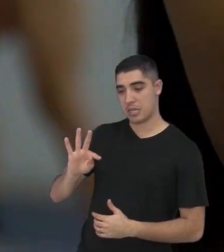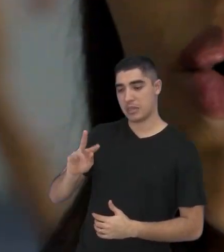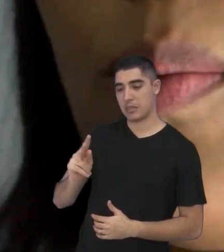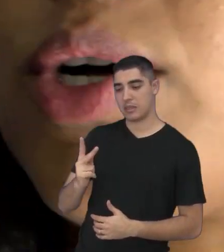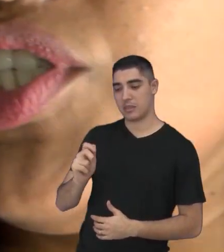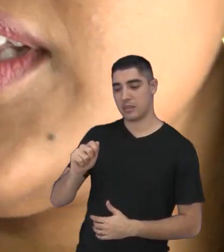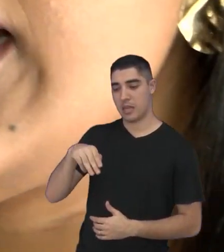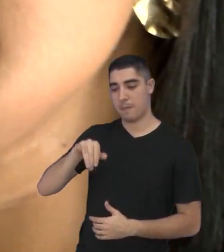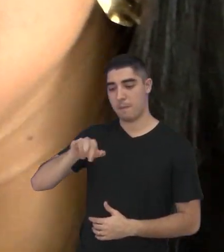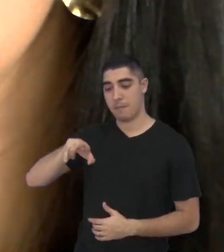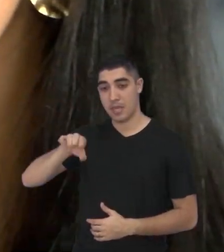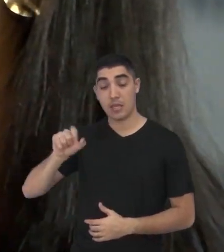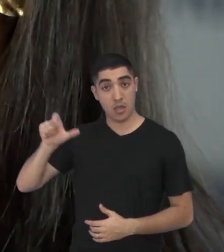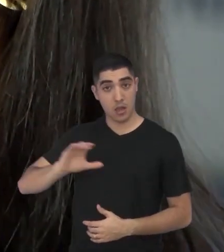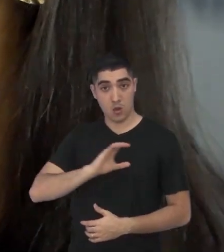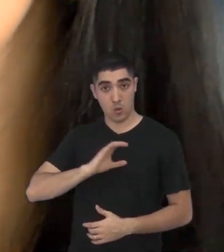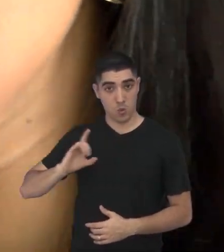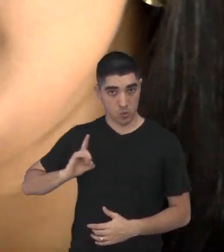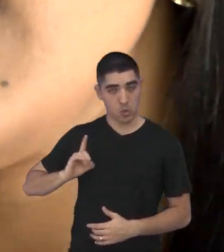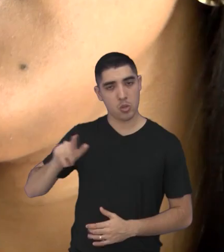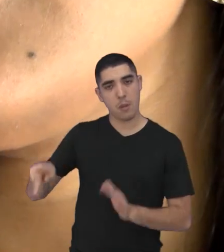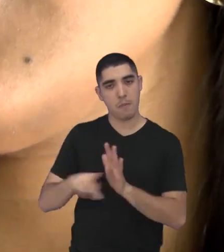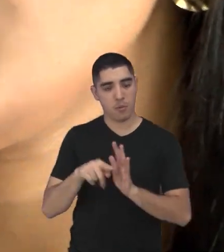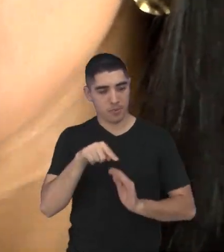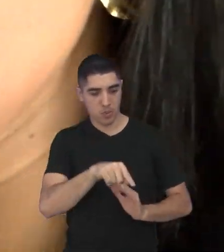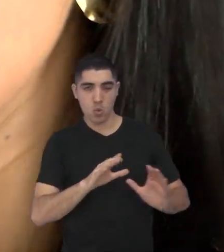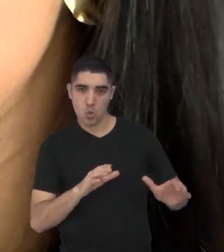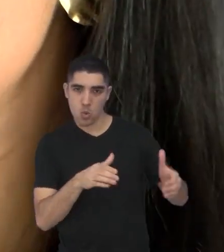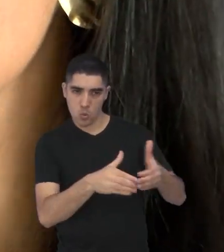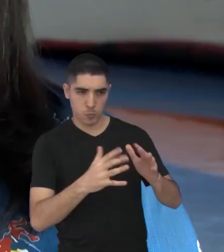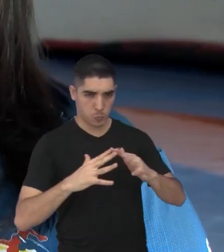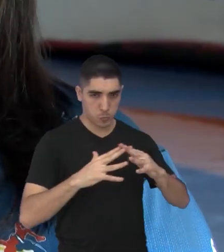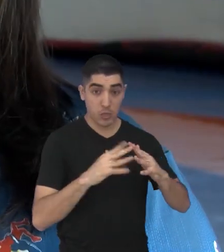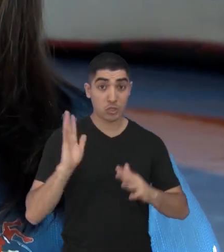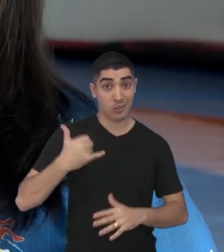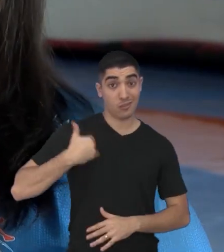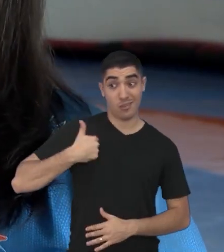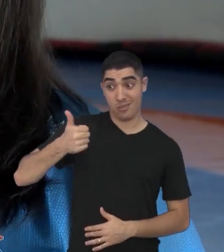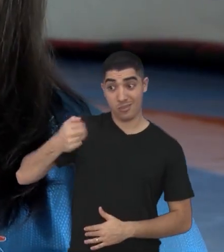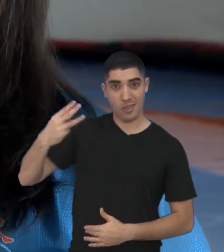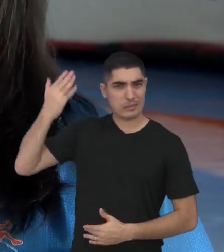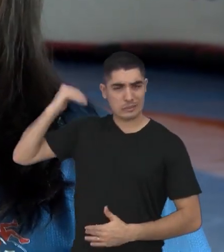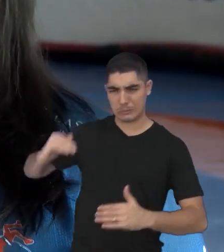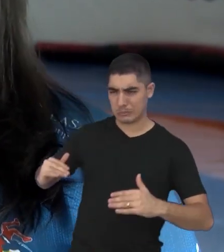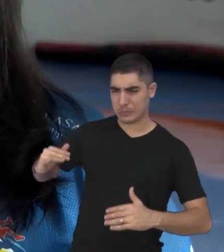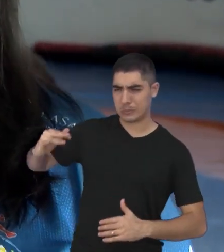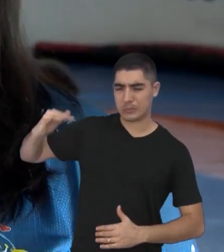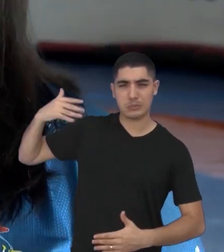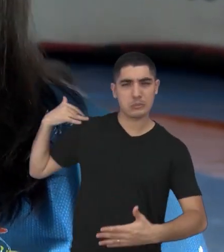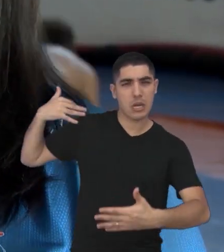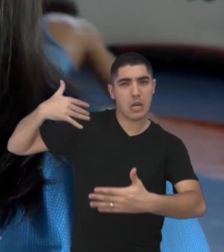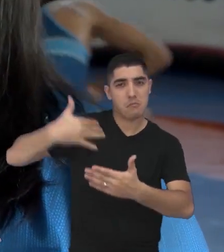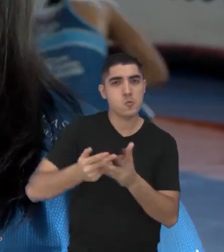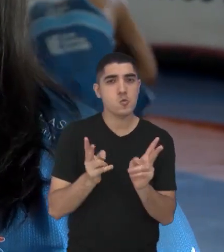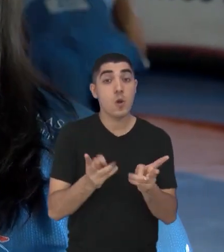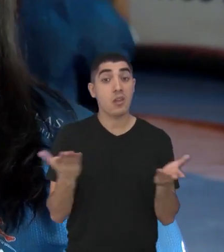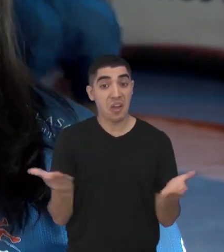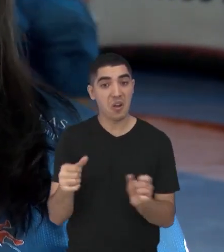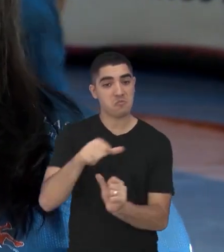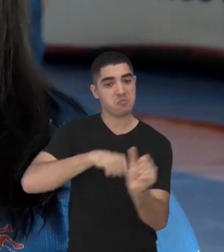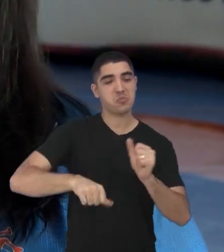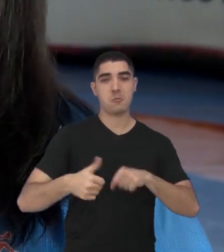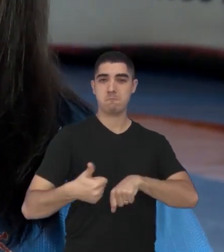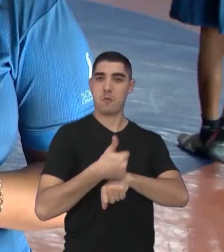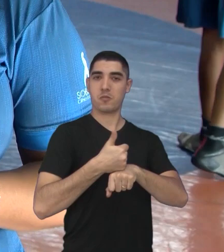com bons olhos pela Tamires, coordenadora da equipe de wrestling da cidade. Ela pratica desde os 13 anos e a paixão se